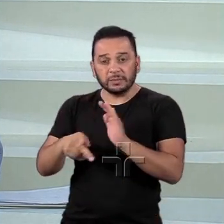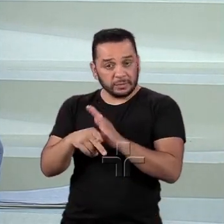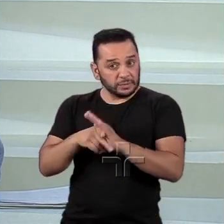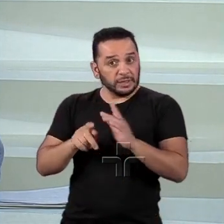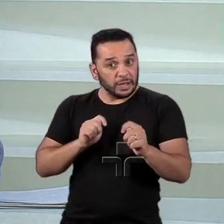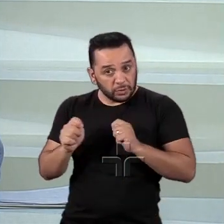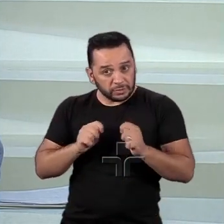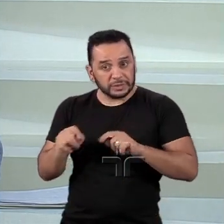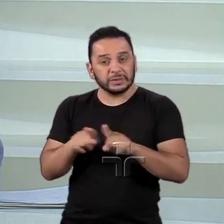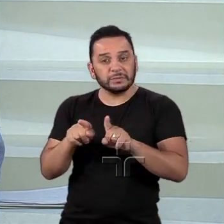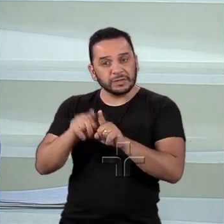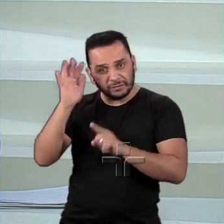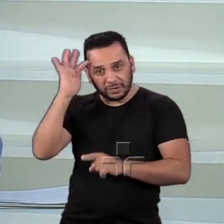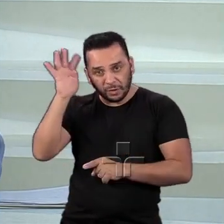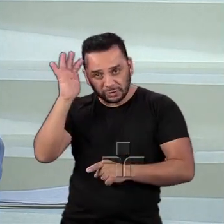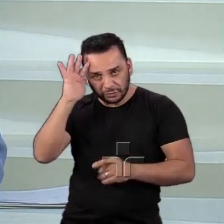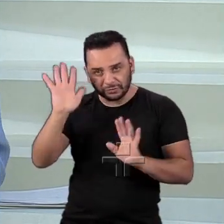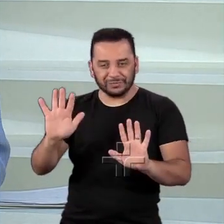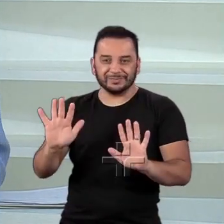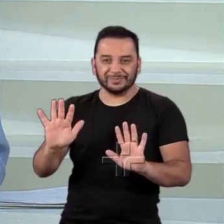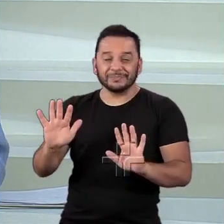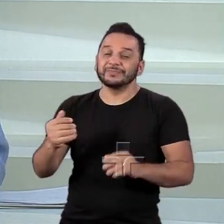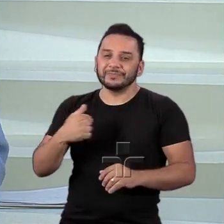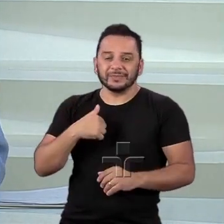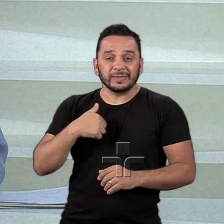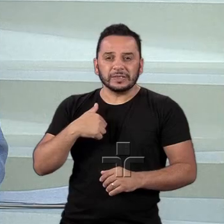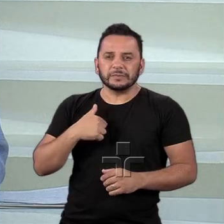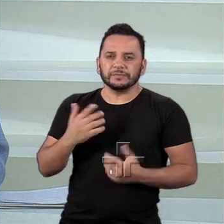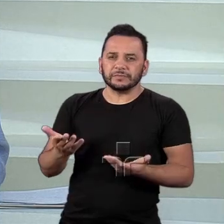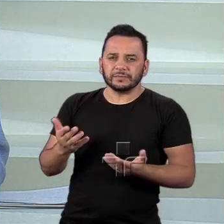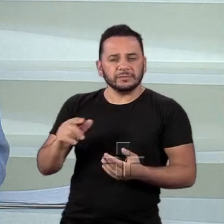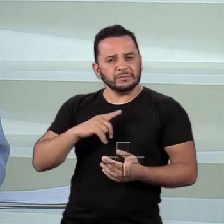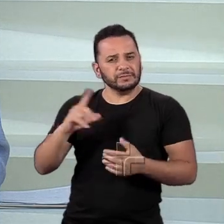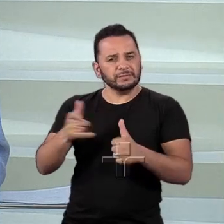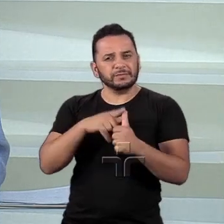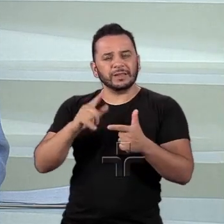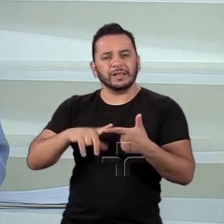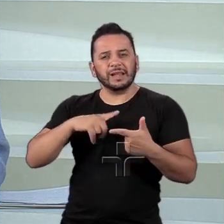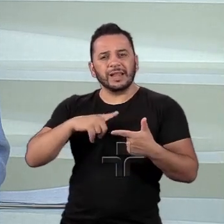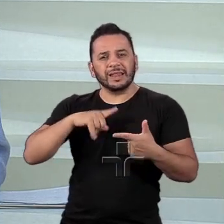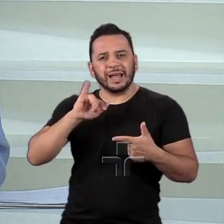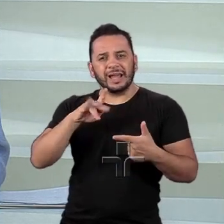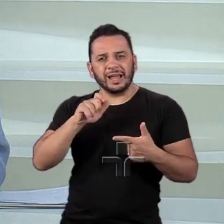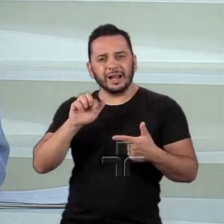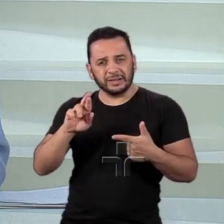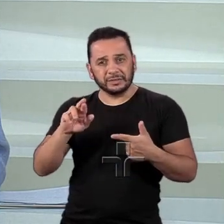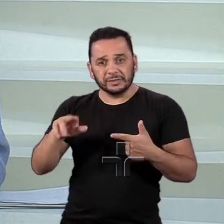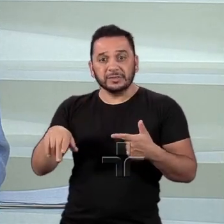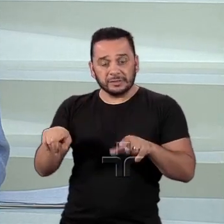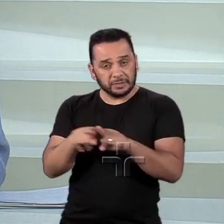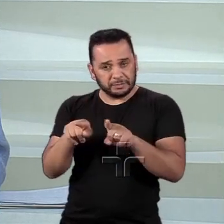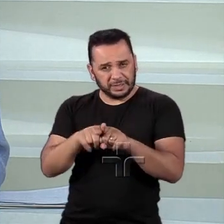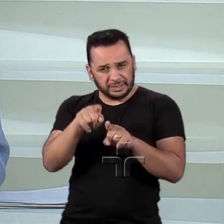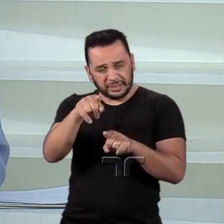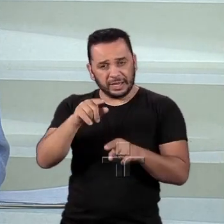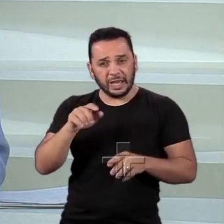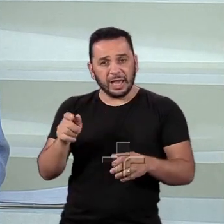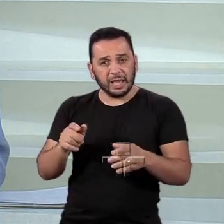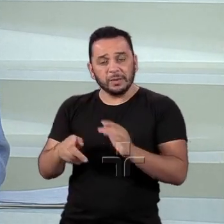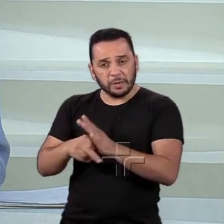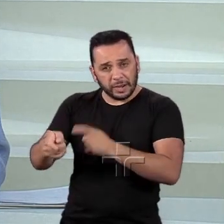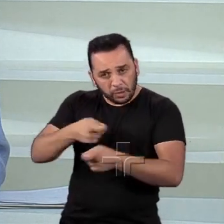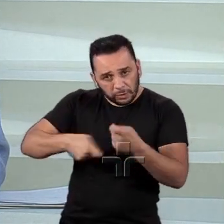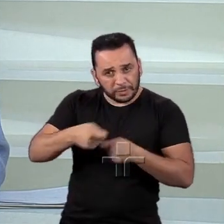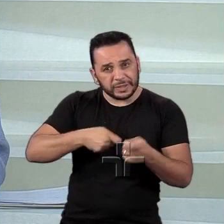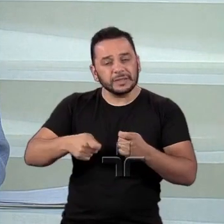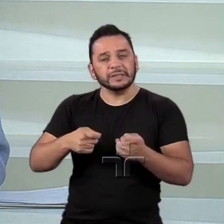às vezes, querem ser profeta, mas filósofo, eu acho que é o primeiro que eu conheço. Tem o Lara Rezende, que é um economista também, todo mundo sabe, um dos responsáveis para